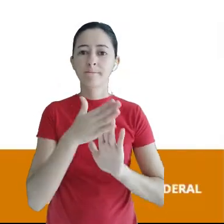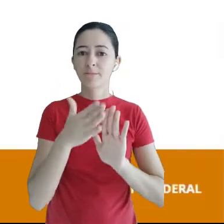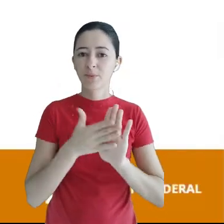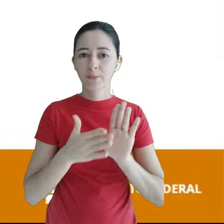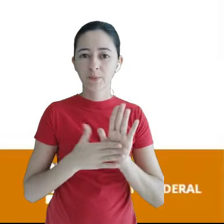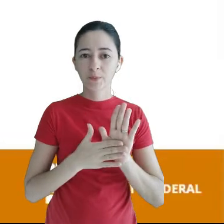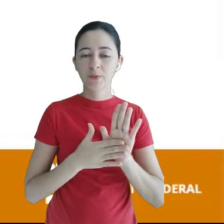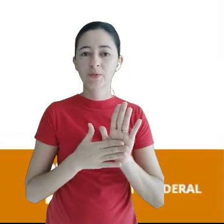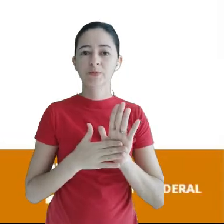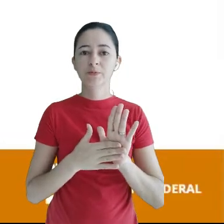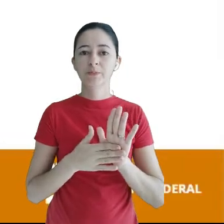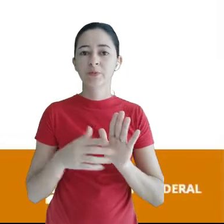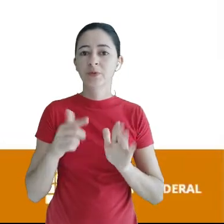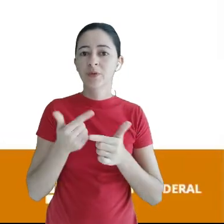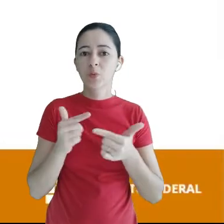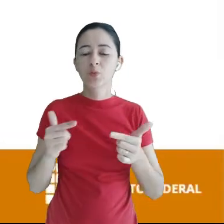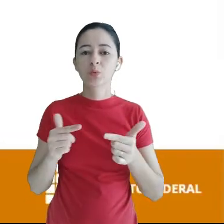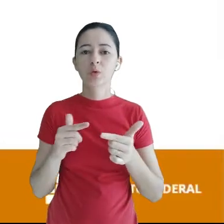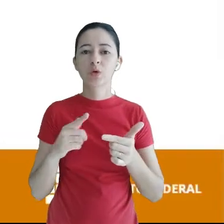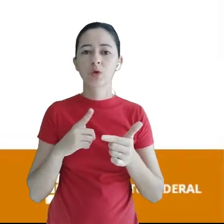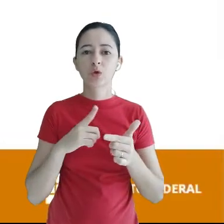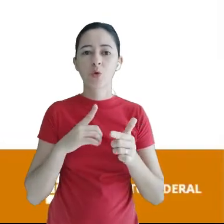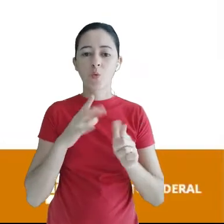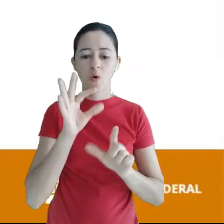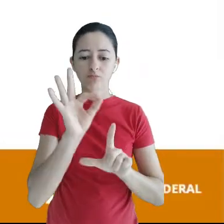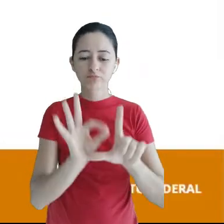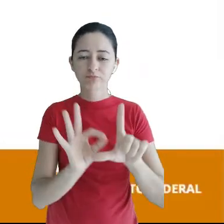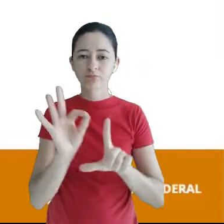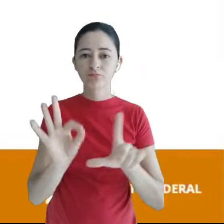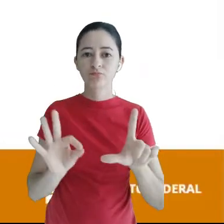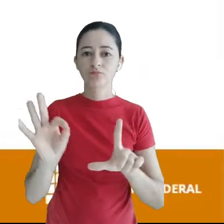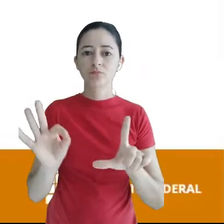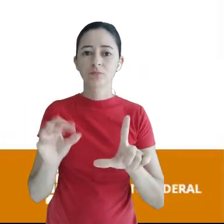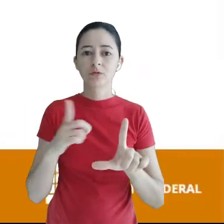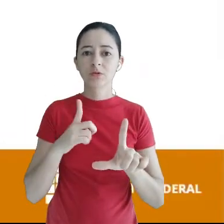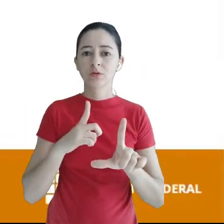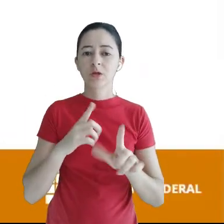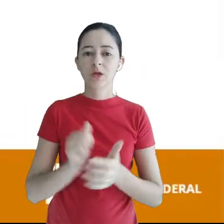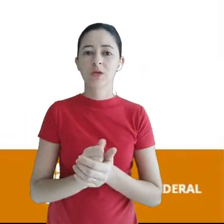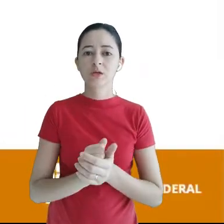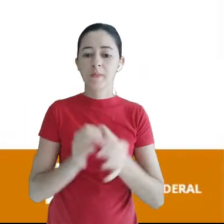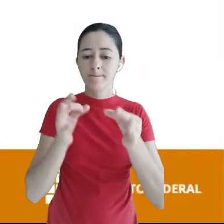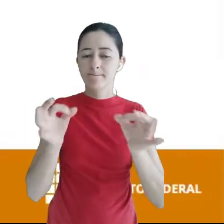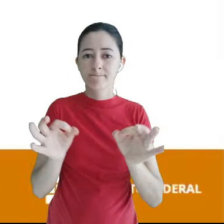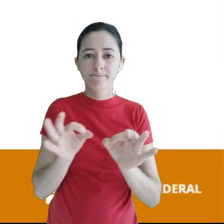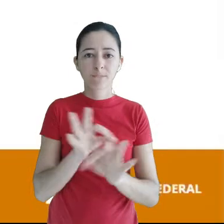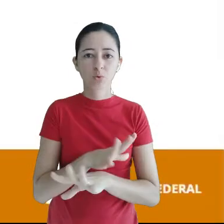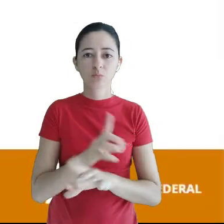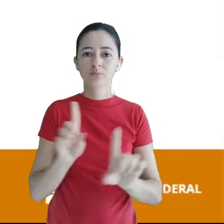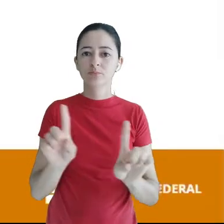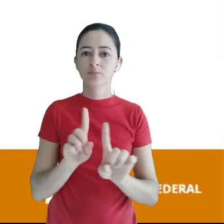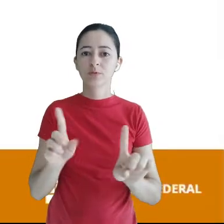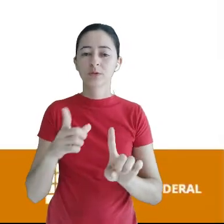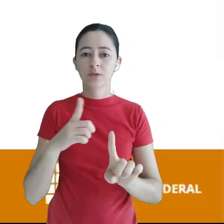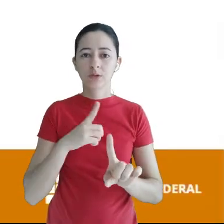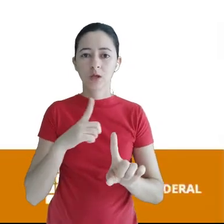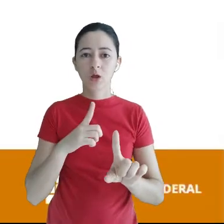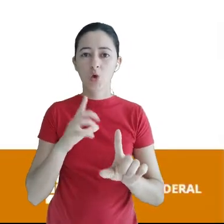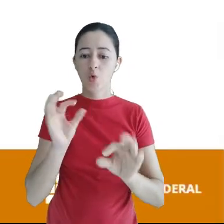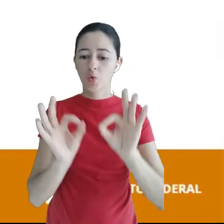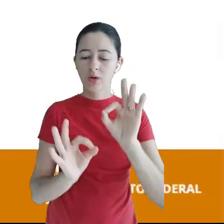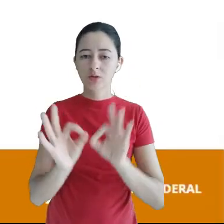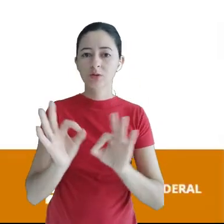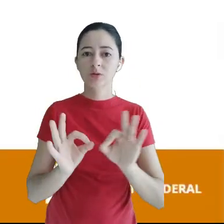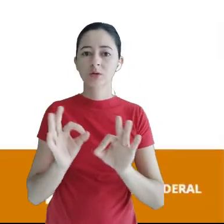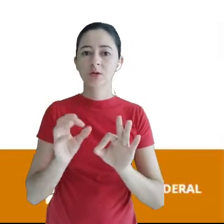propostas. Não existe um diagrama, não existe um ideal de diagrama. Existe um diagrama que funciona